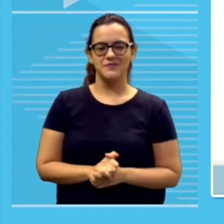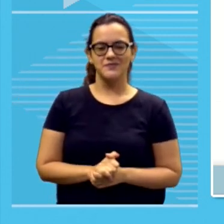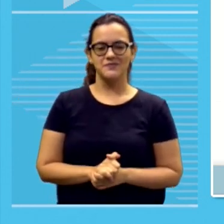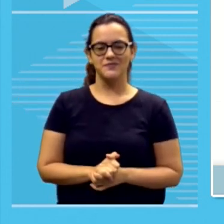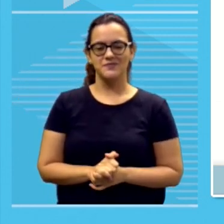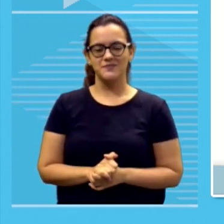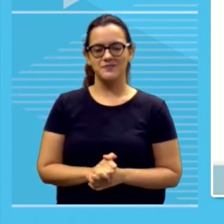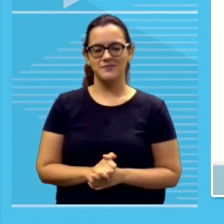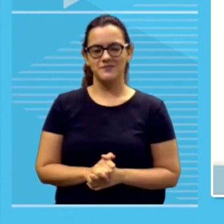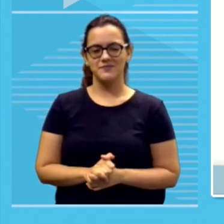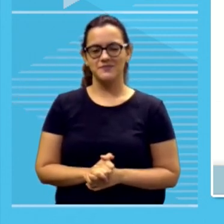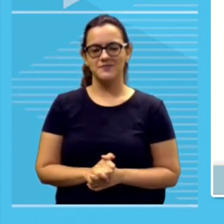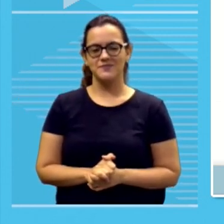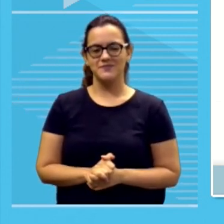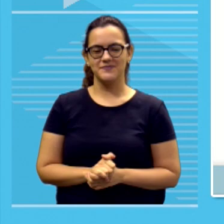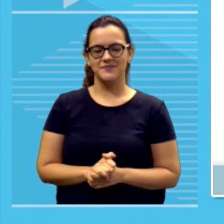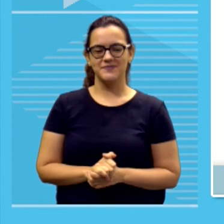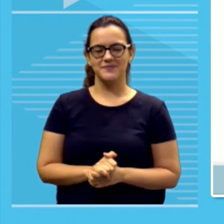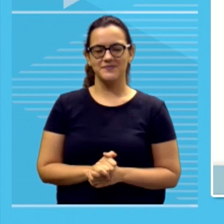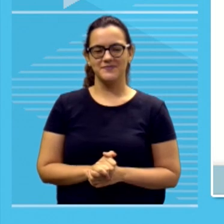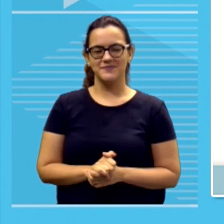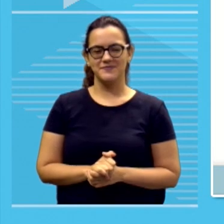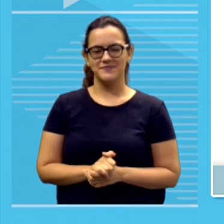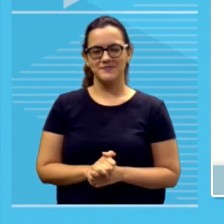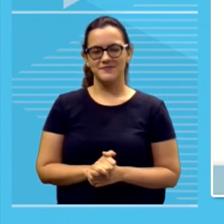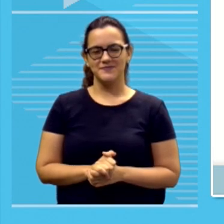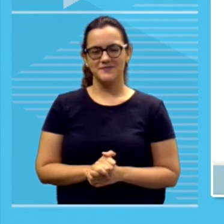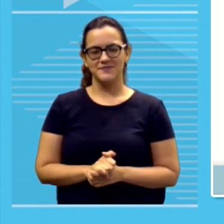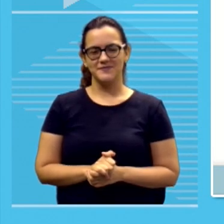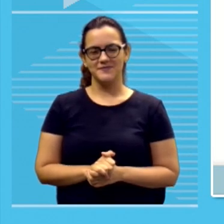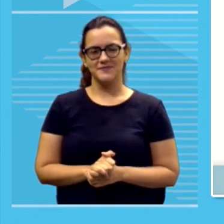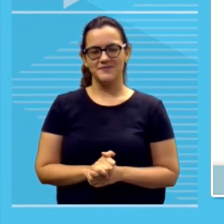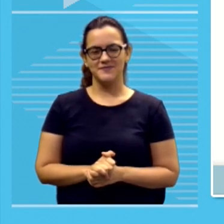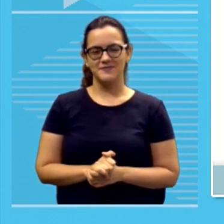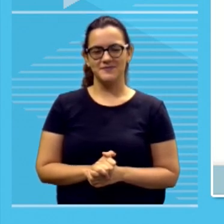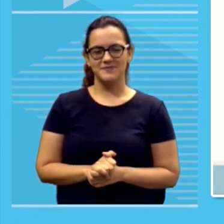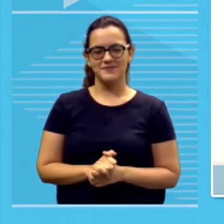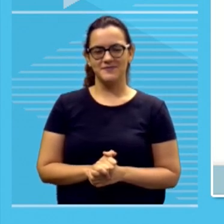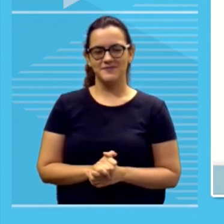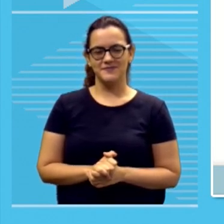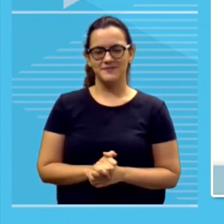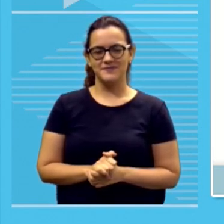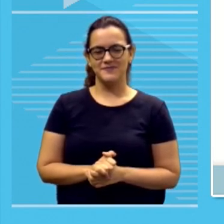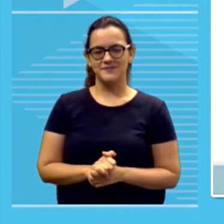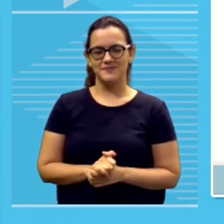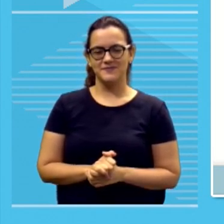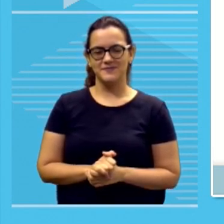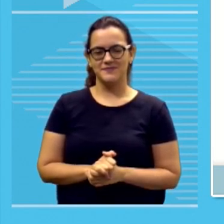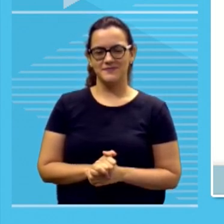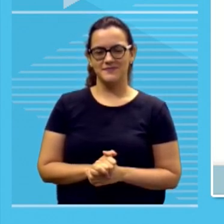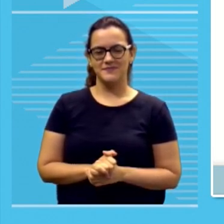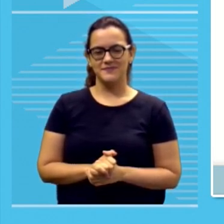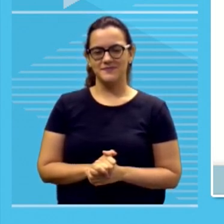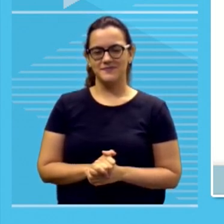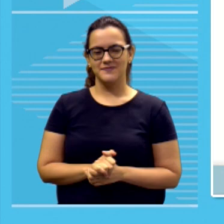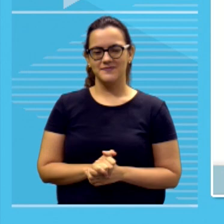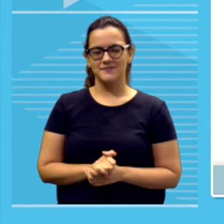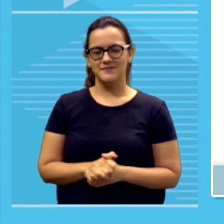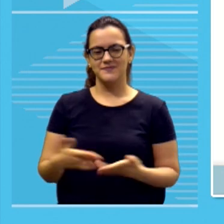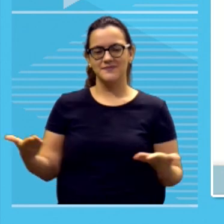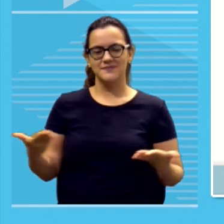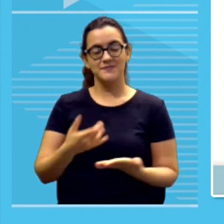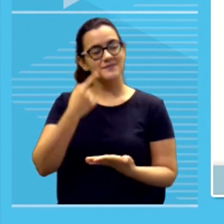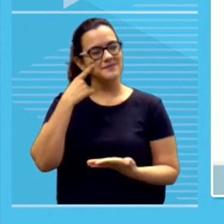depende do tamanho vamos ver aqui Professor Ah isso aqui dá professor na hora isso aqui a gente já faz é direto